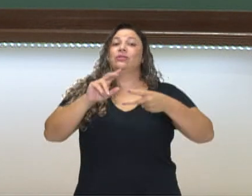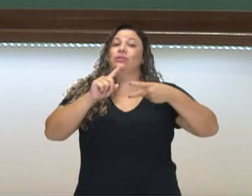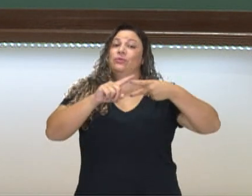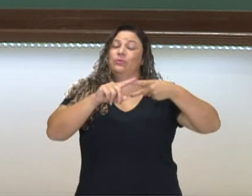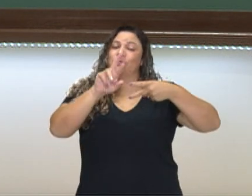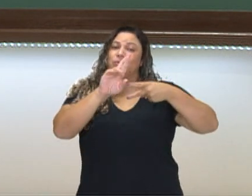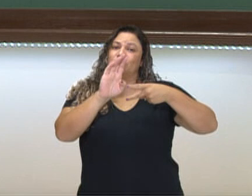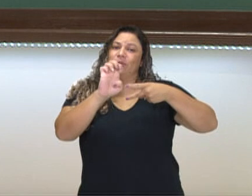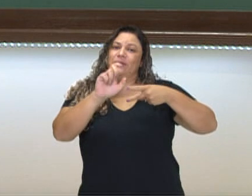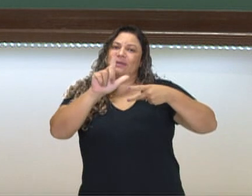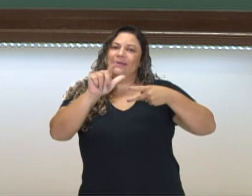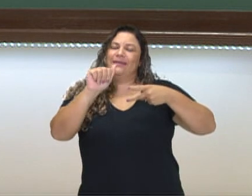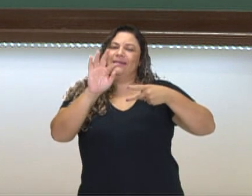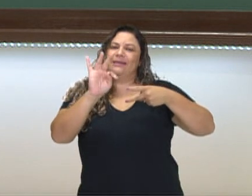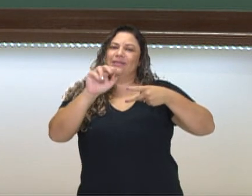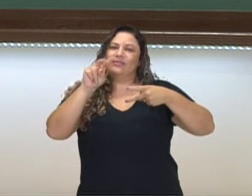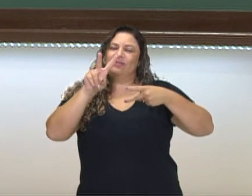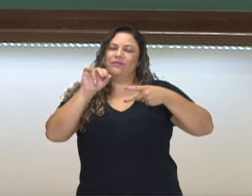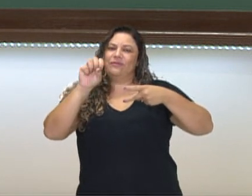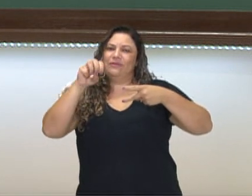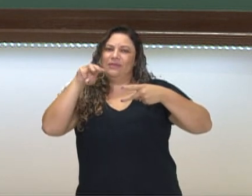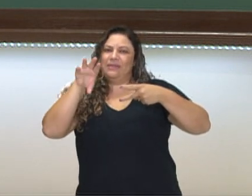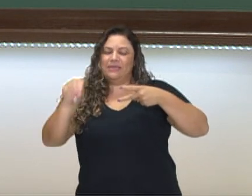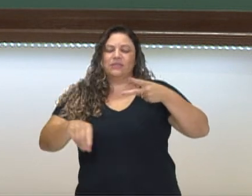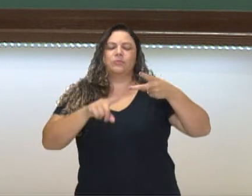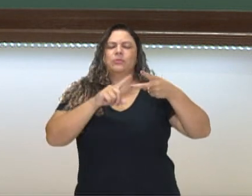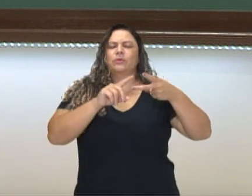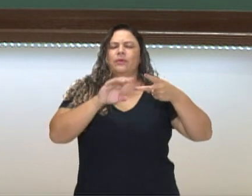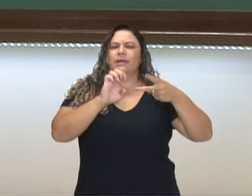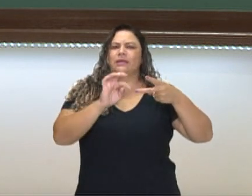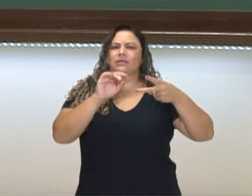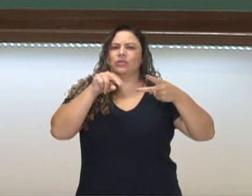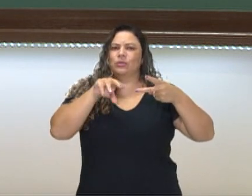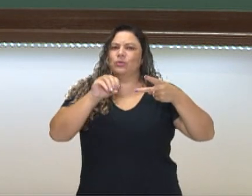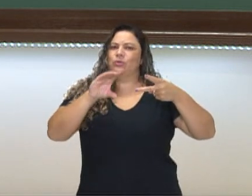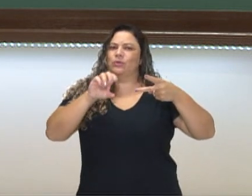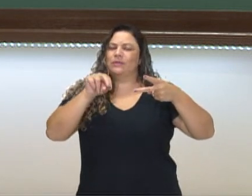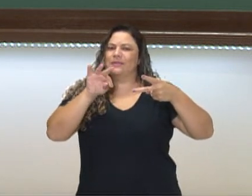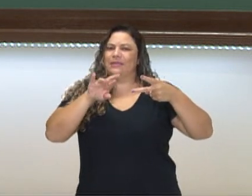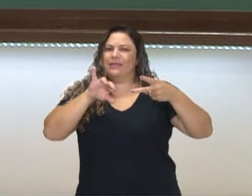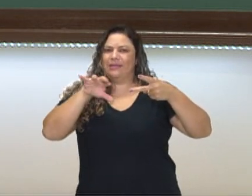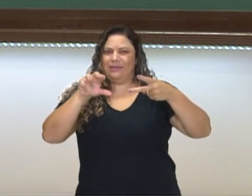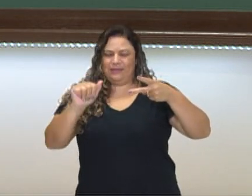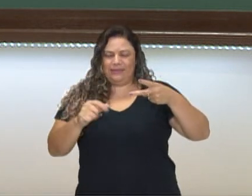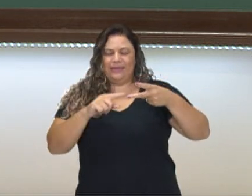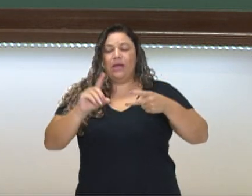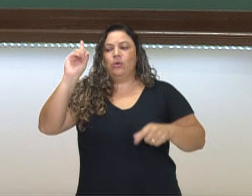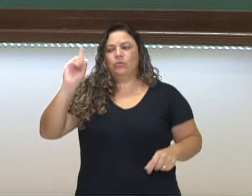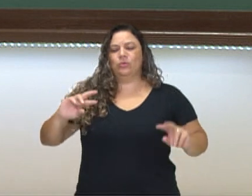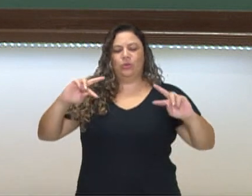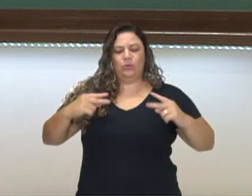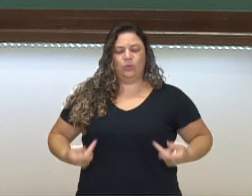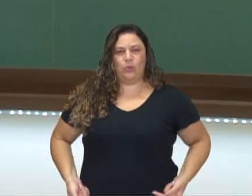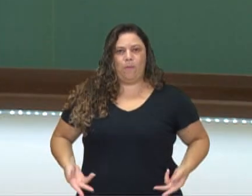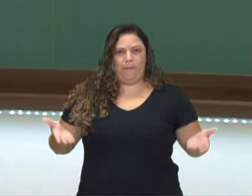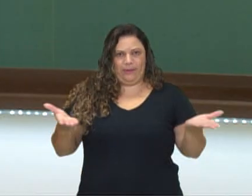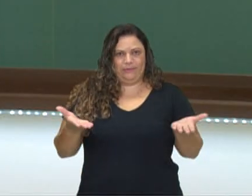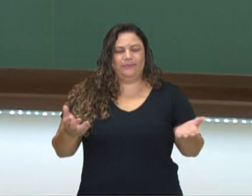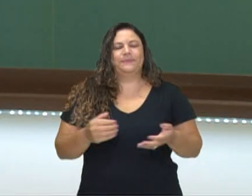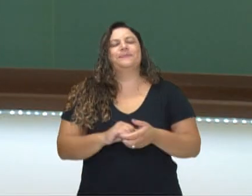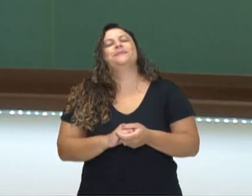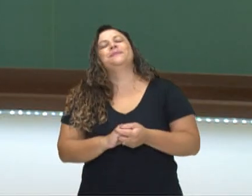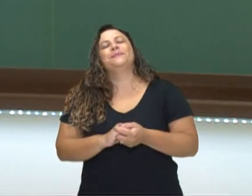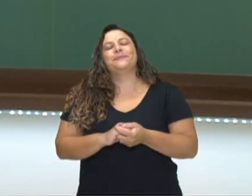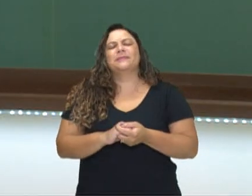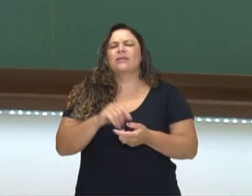cultural e também sobre a visão etnocêntrica, os direitos humanos. Vamos lá? Bom,